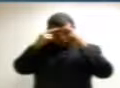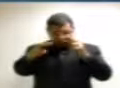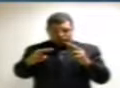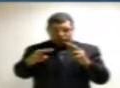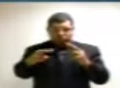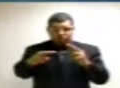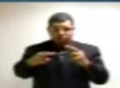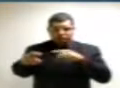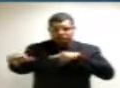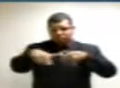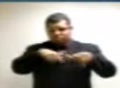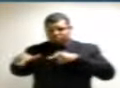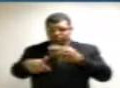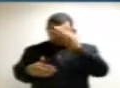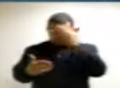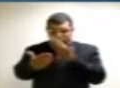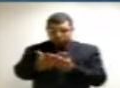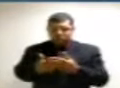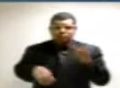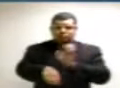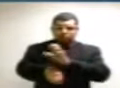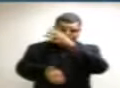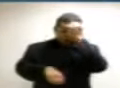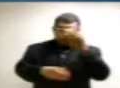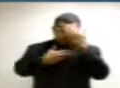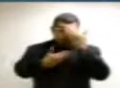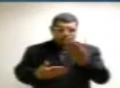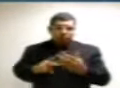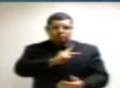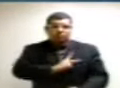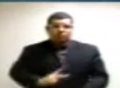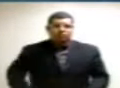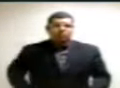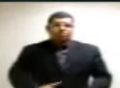respeitável e com absoluta confiança do povo do Estado do Amazonas. Muito obrigado, senhor presidente.